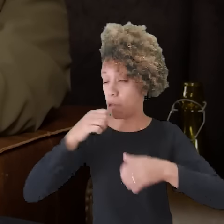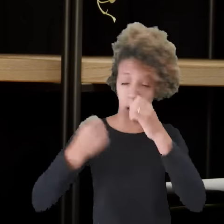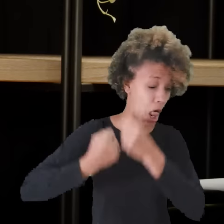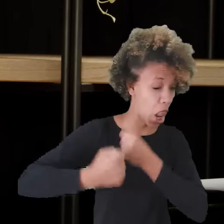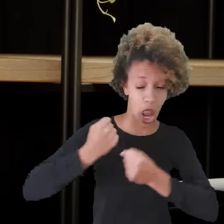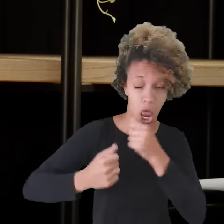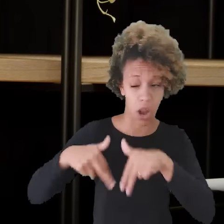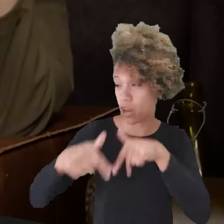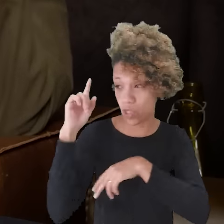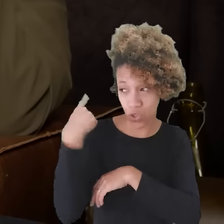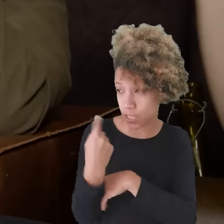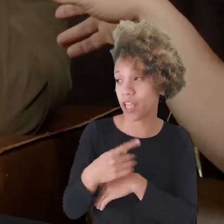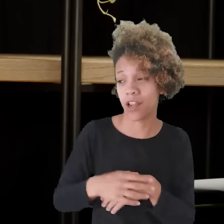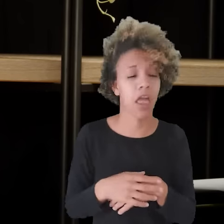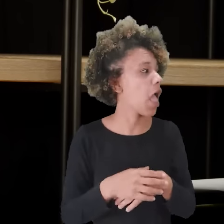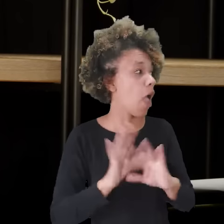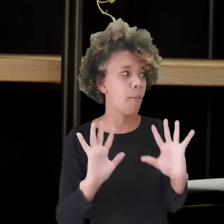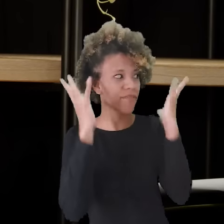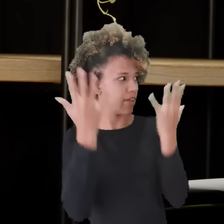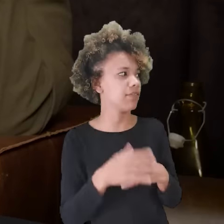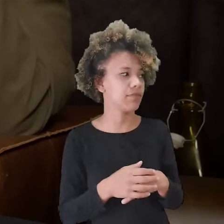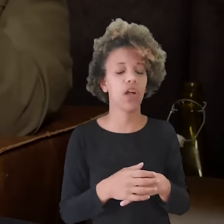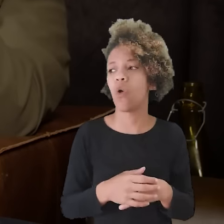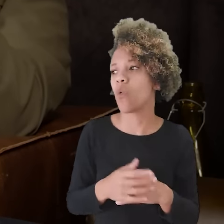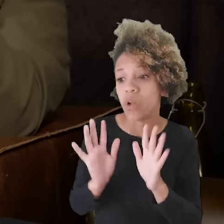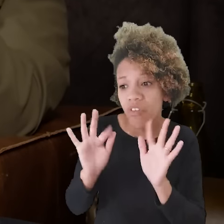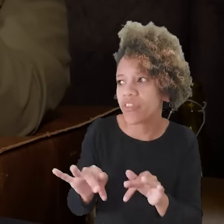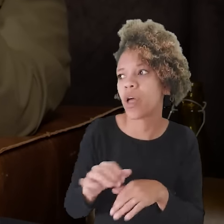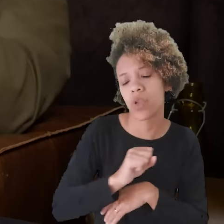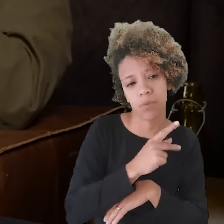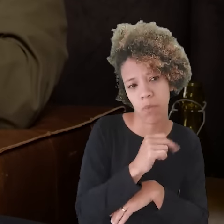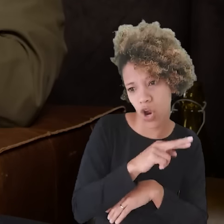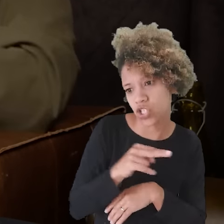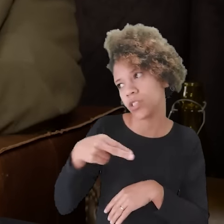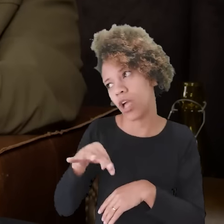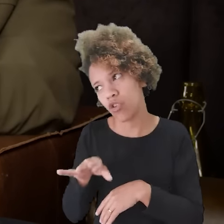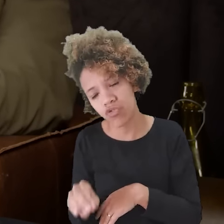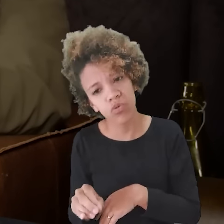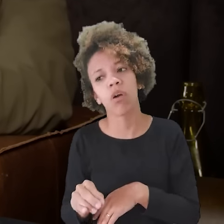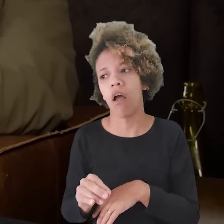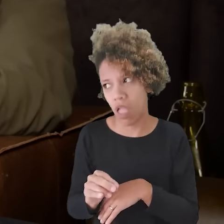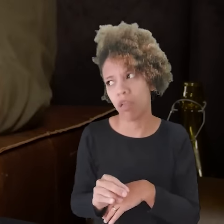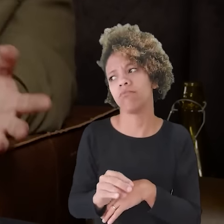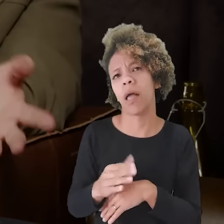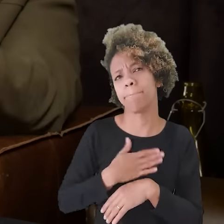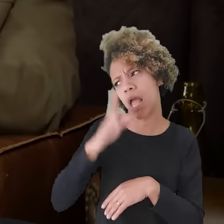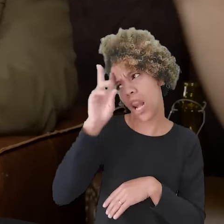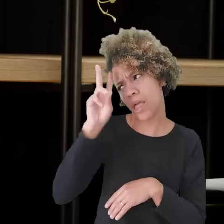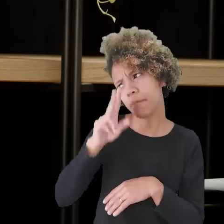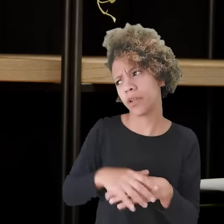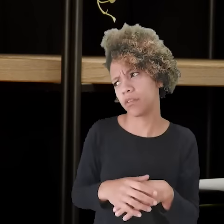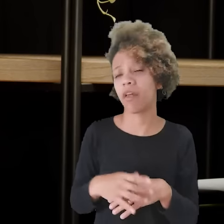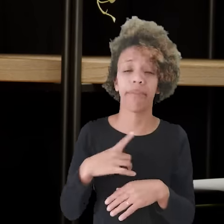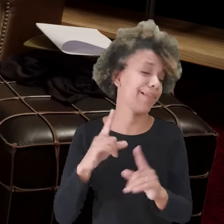é uma doideira é uma doideira é uma doideira é que é um grande evento quando ele explodinado que normalmente é mais silencioso Por Esporte pelo menos a